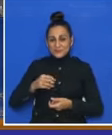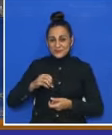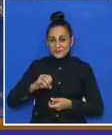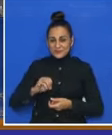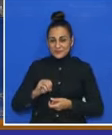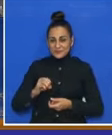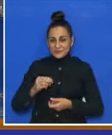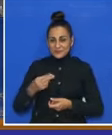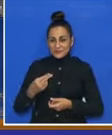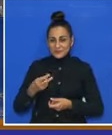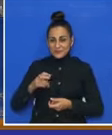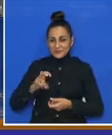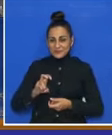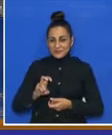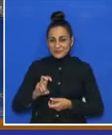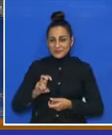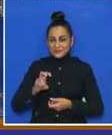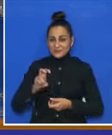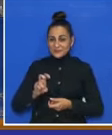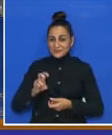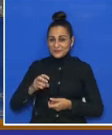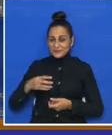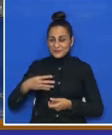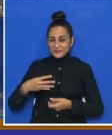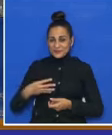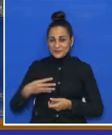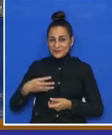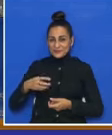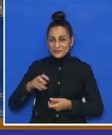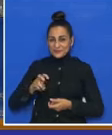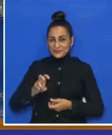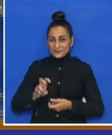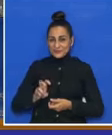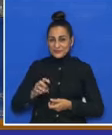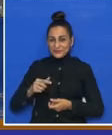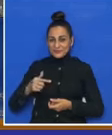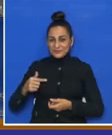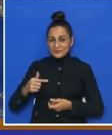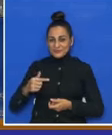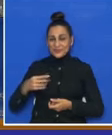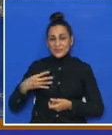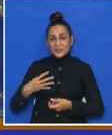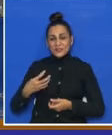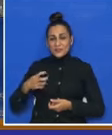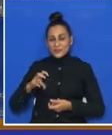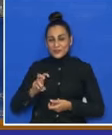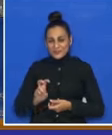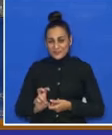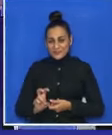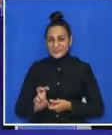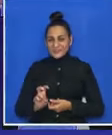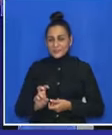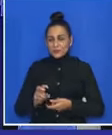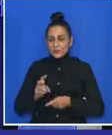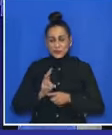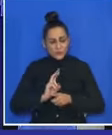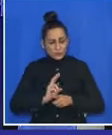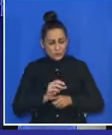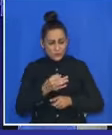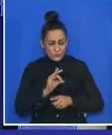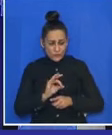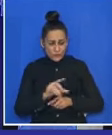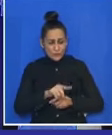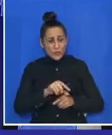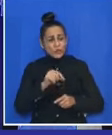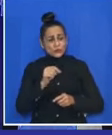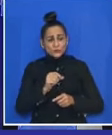70, 25, 54, 57 e 45. Os auditores confirmam